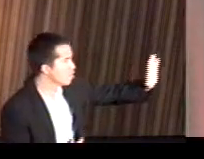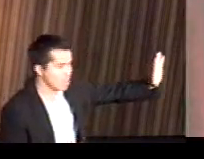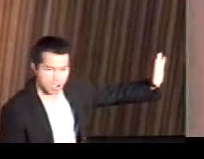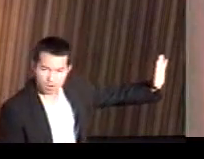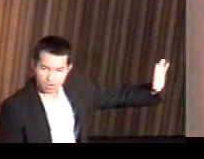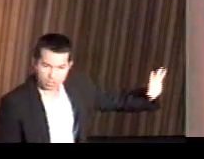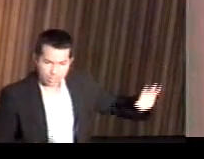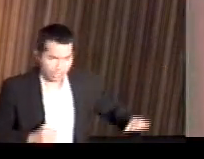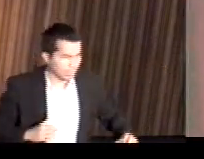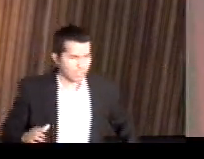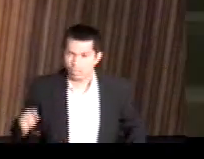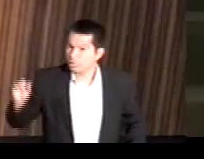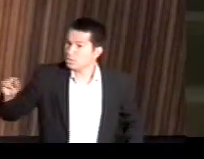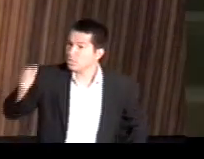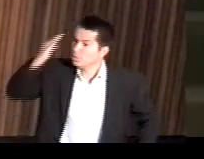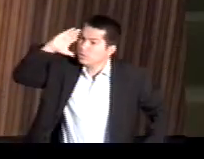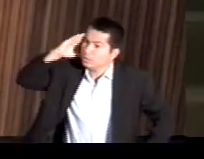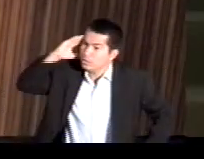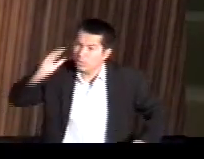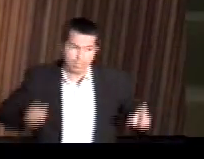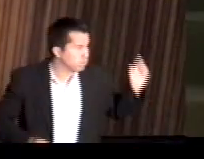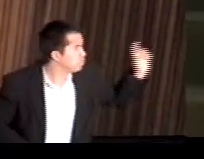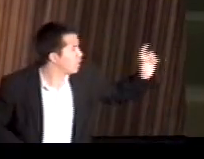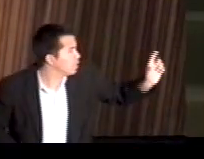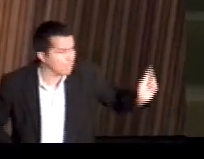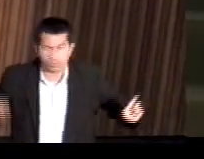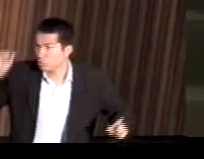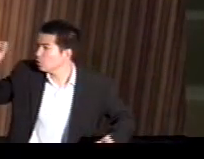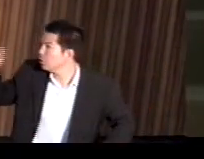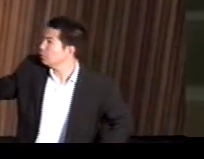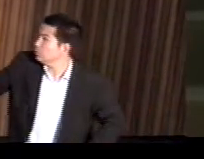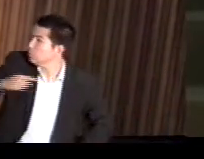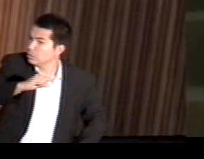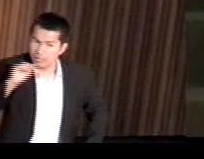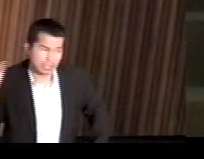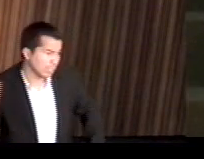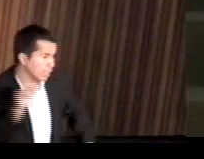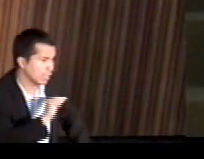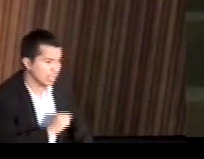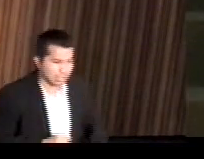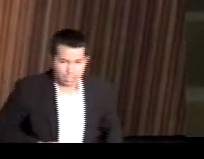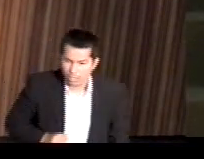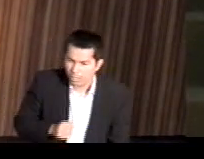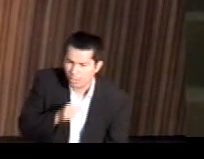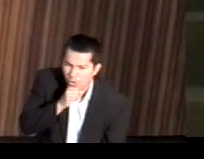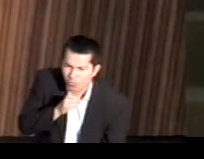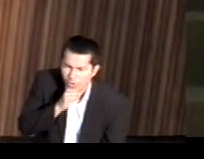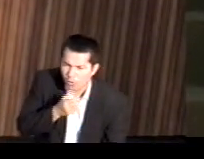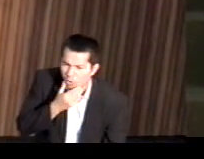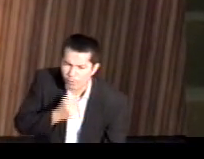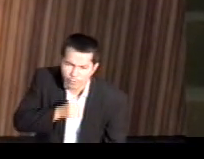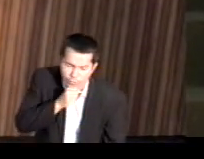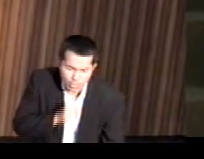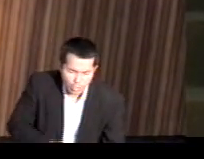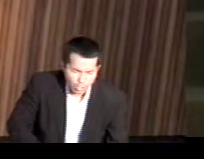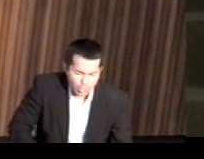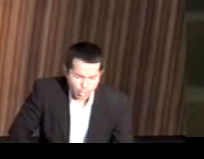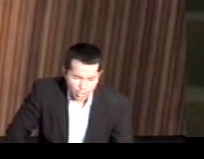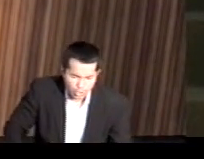pode interpretar essas palavras? E ele traz Daniel, já velhinho. E Daniel pode ler